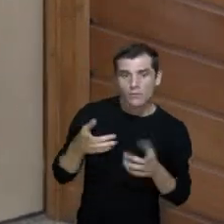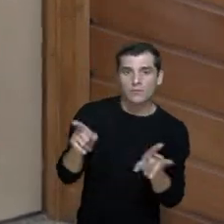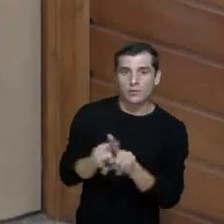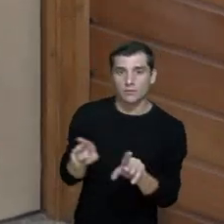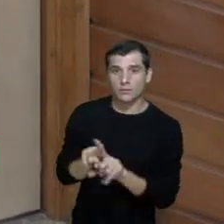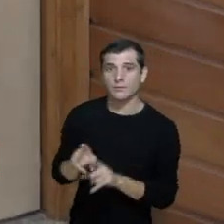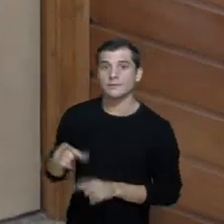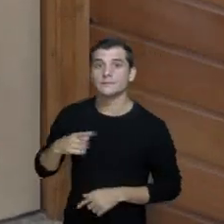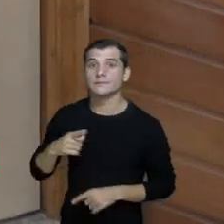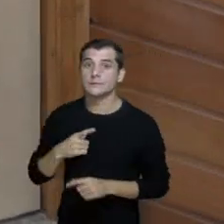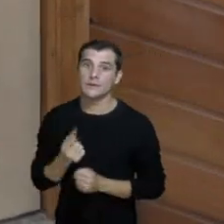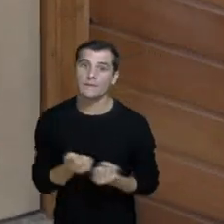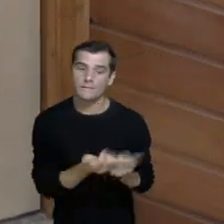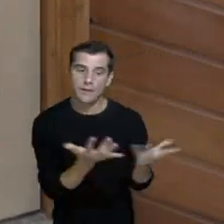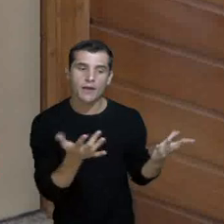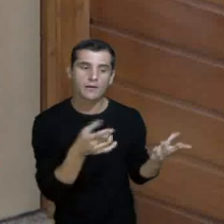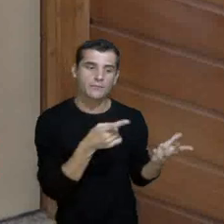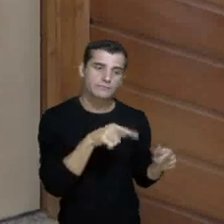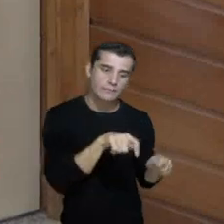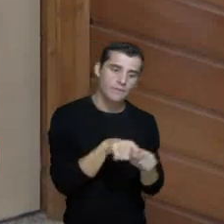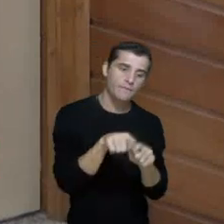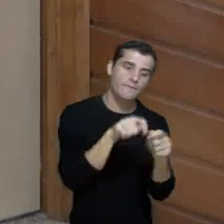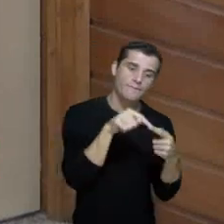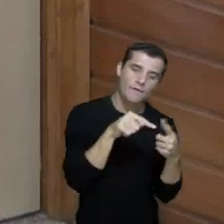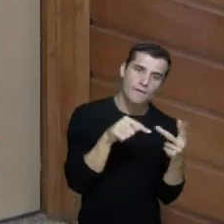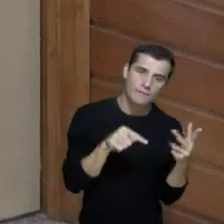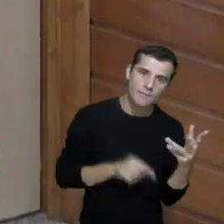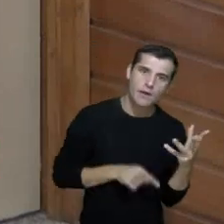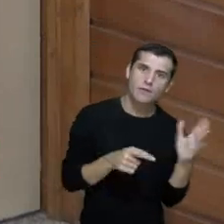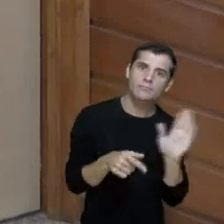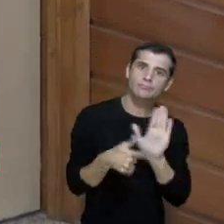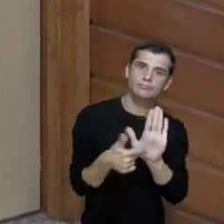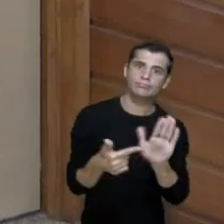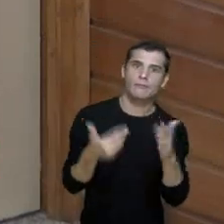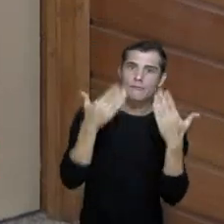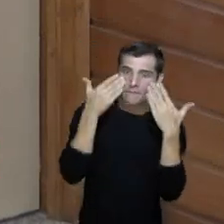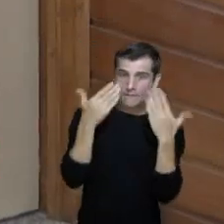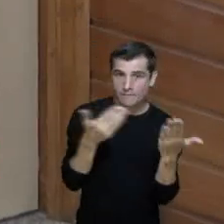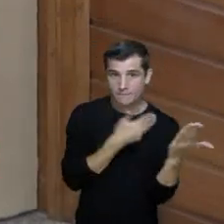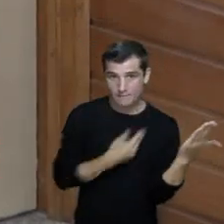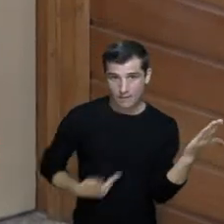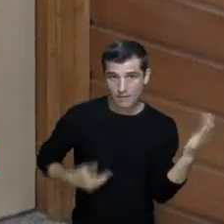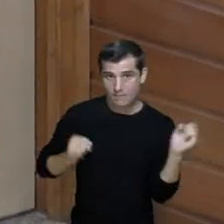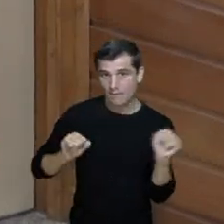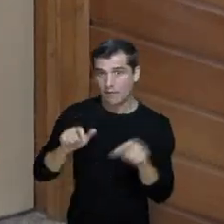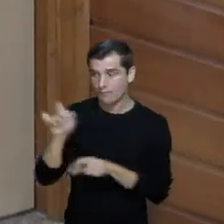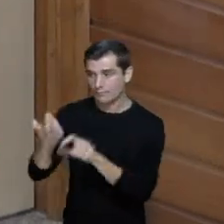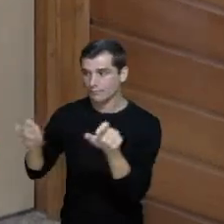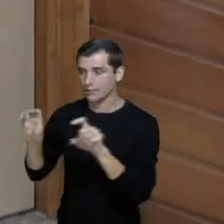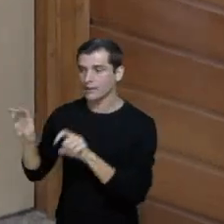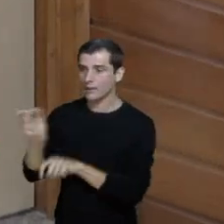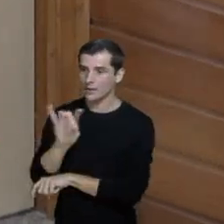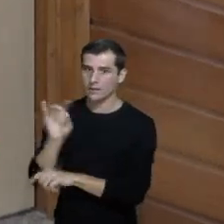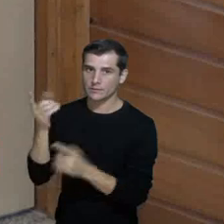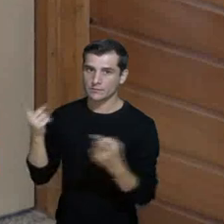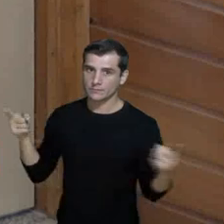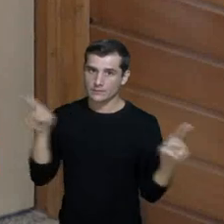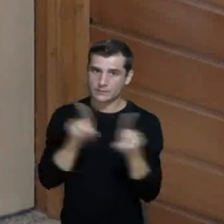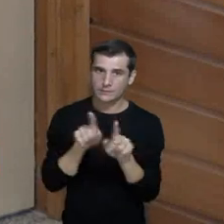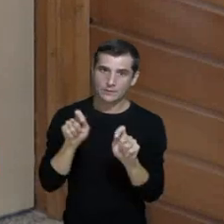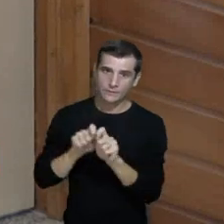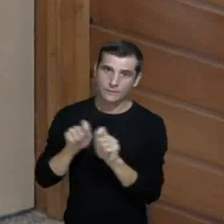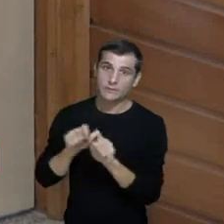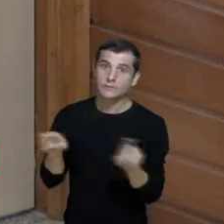eh públicas como efetivamente dar um feedback do que cada parceiro fez e retornando isso pra